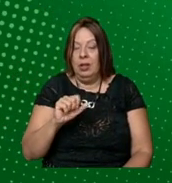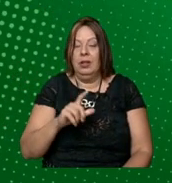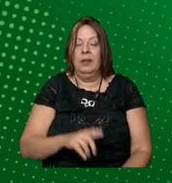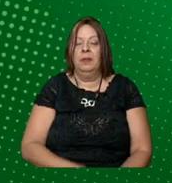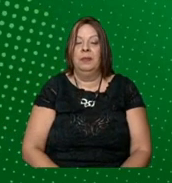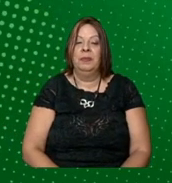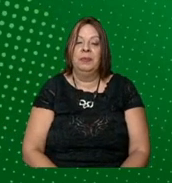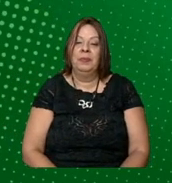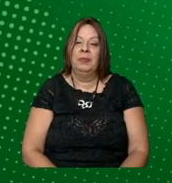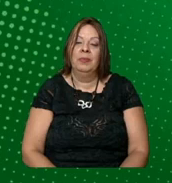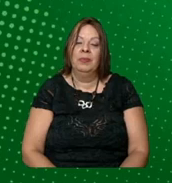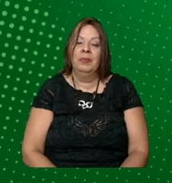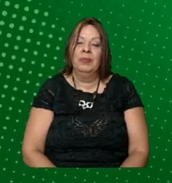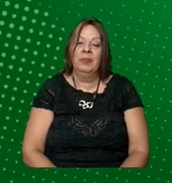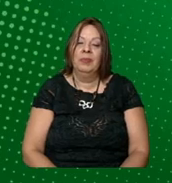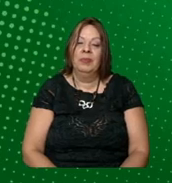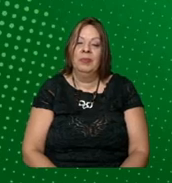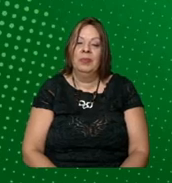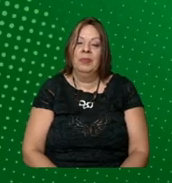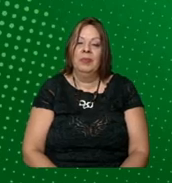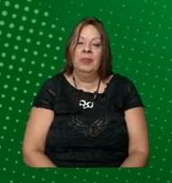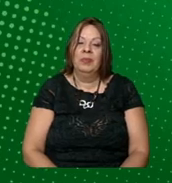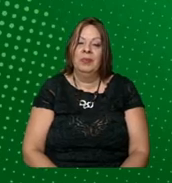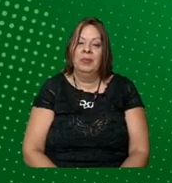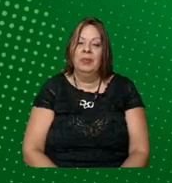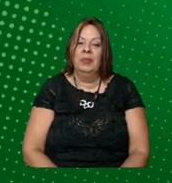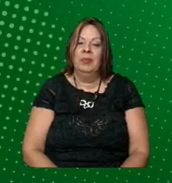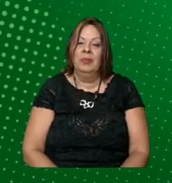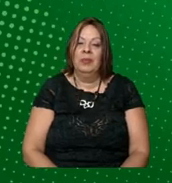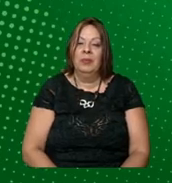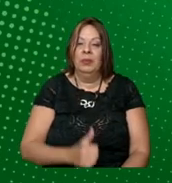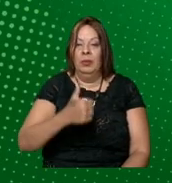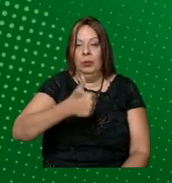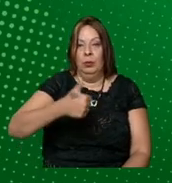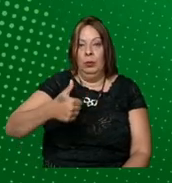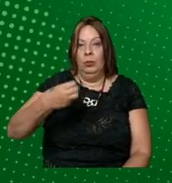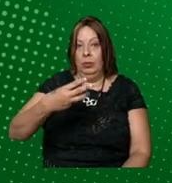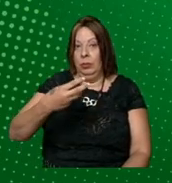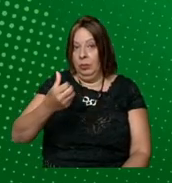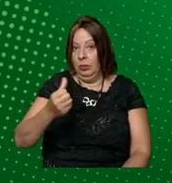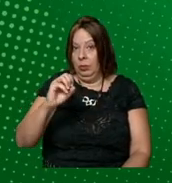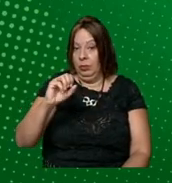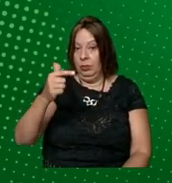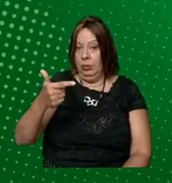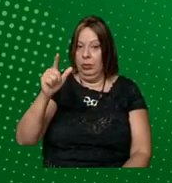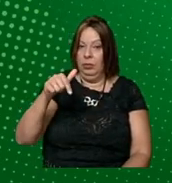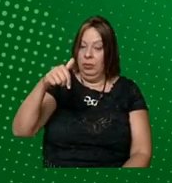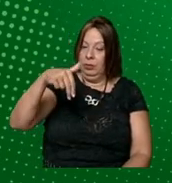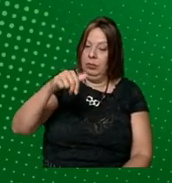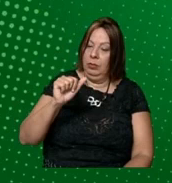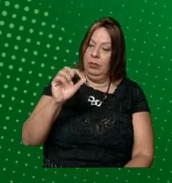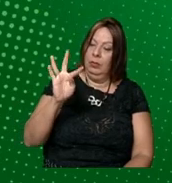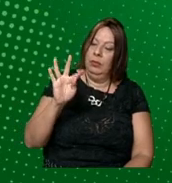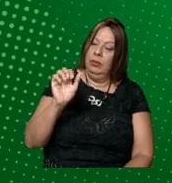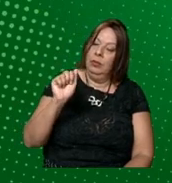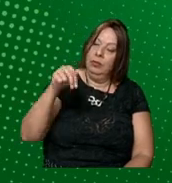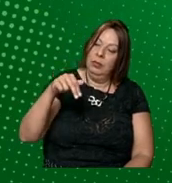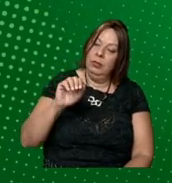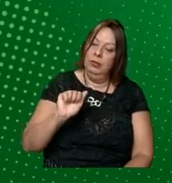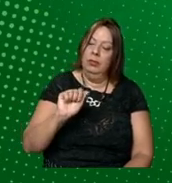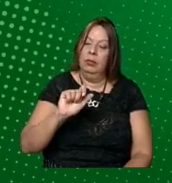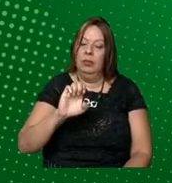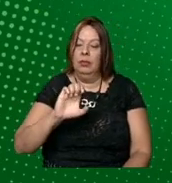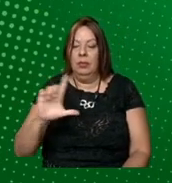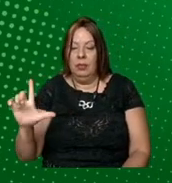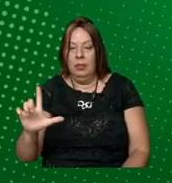Regional Capela. Chegando mais R$500 para o título 113602, 113602,